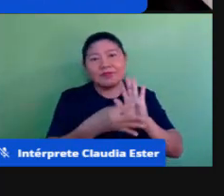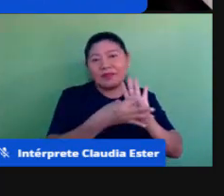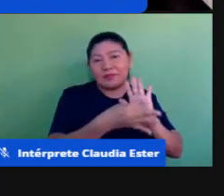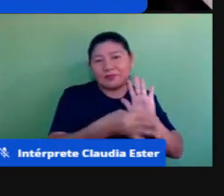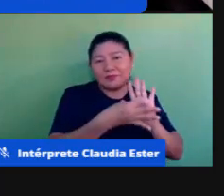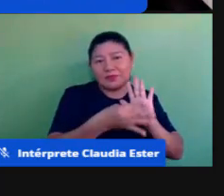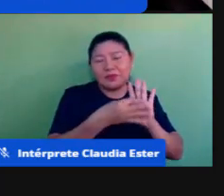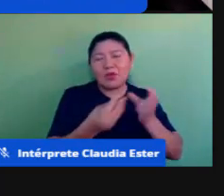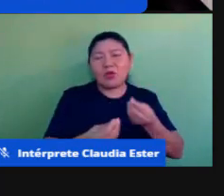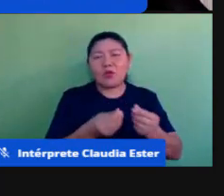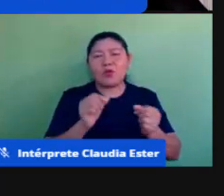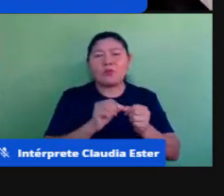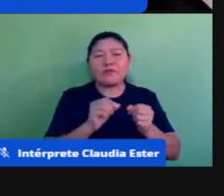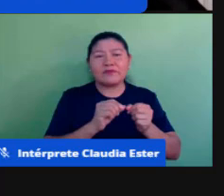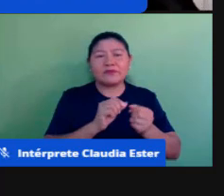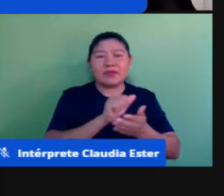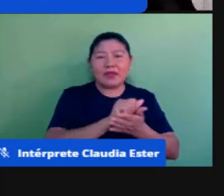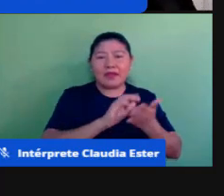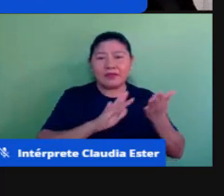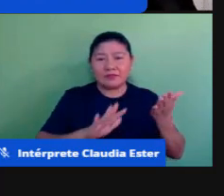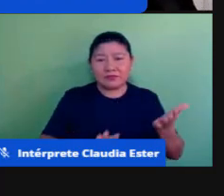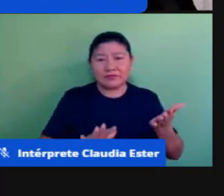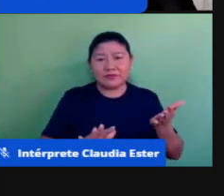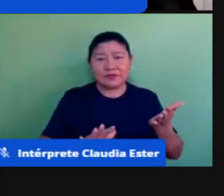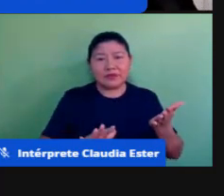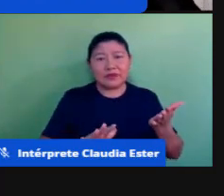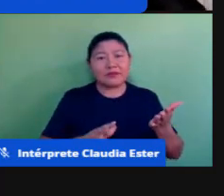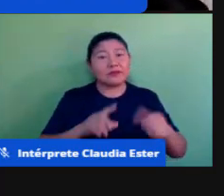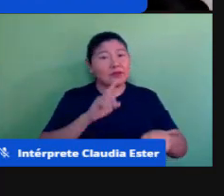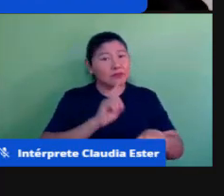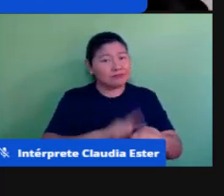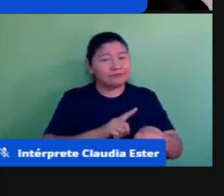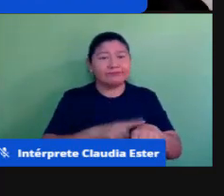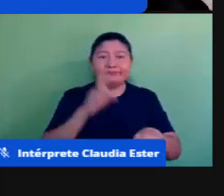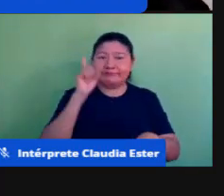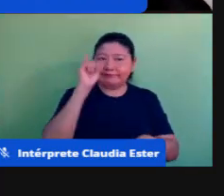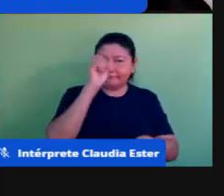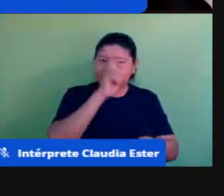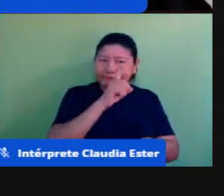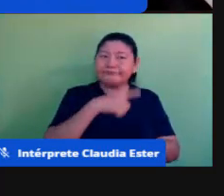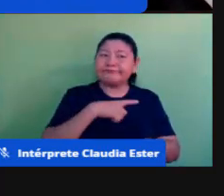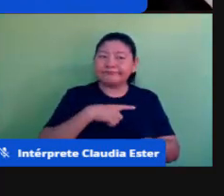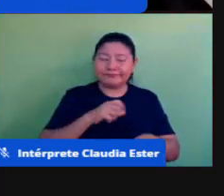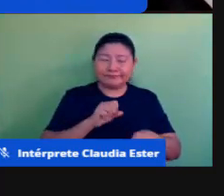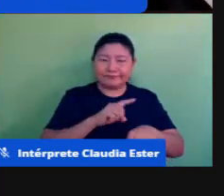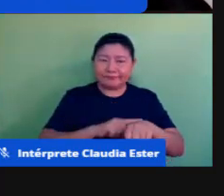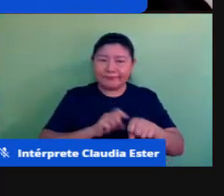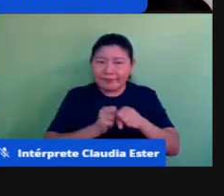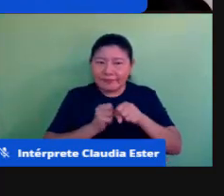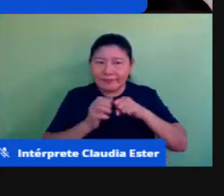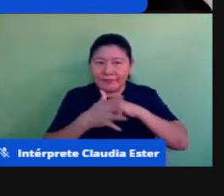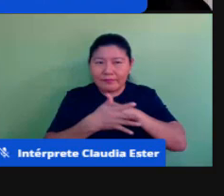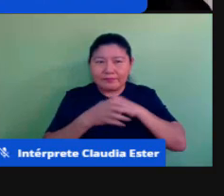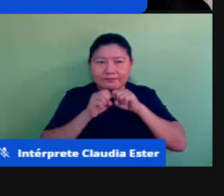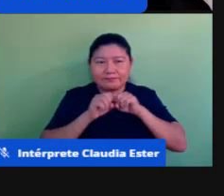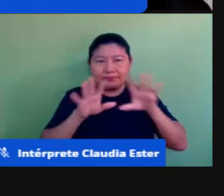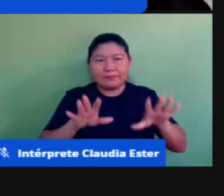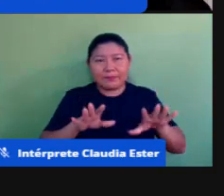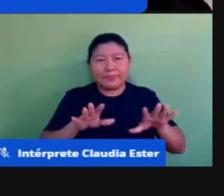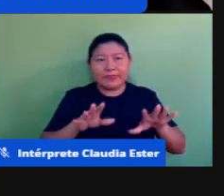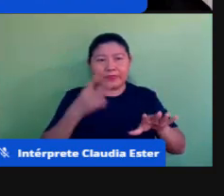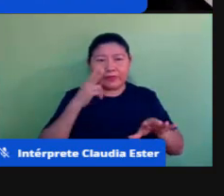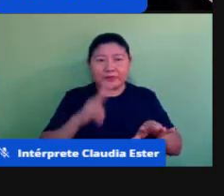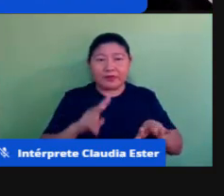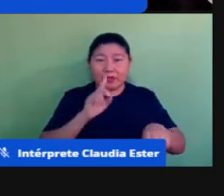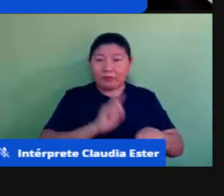ando desenvolvendo para esse momento tão delicado que nós estamos passando, né? É um momento de mudança,